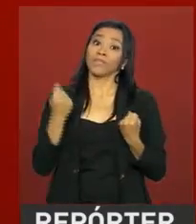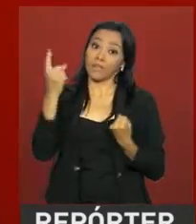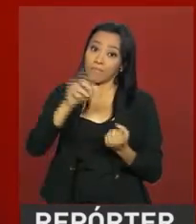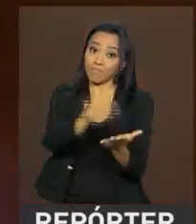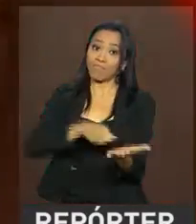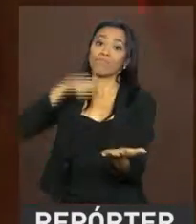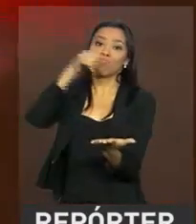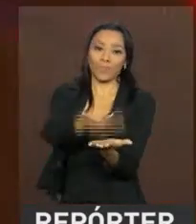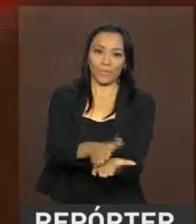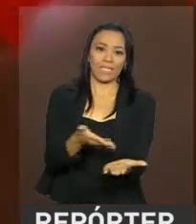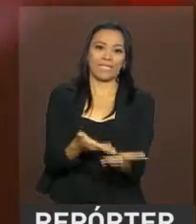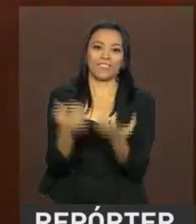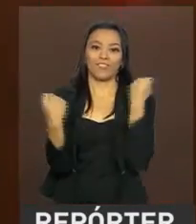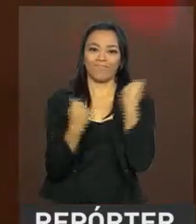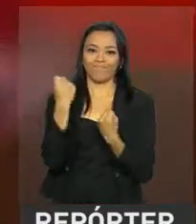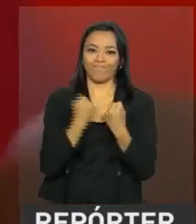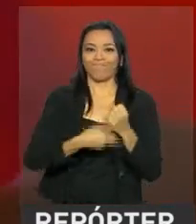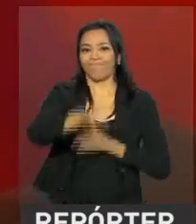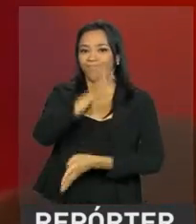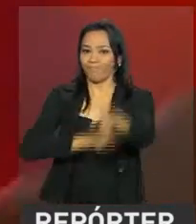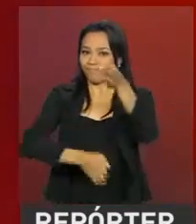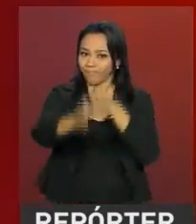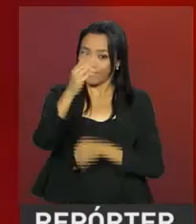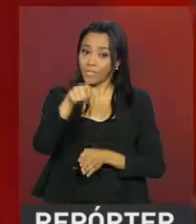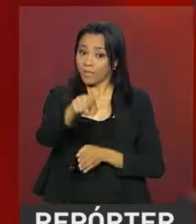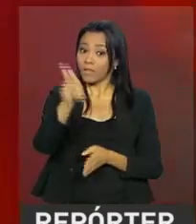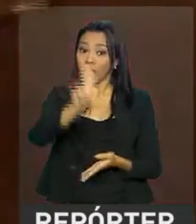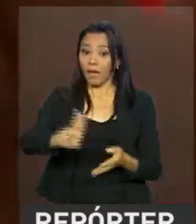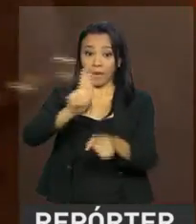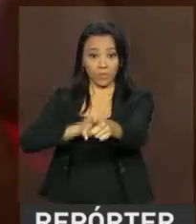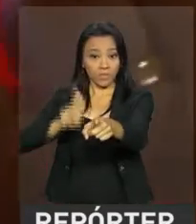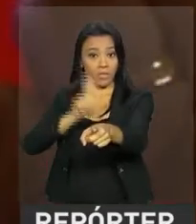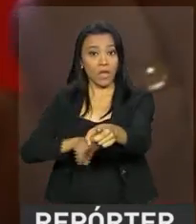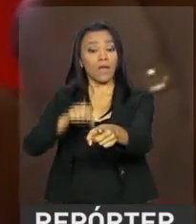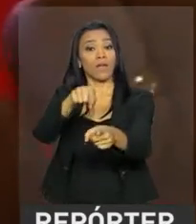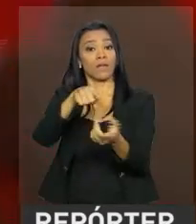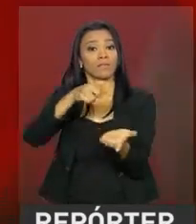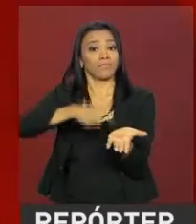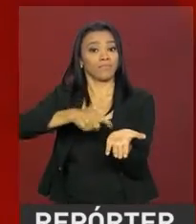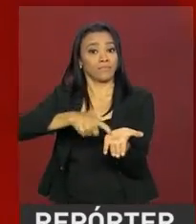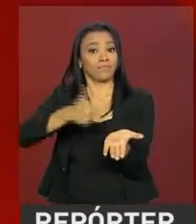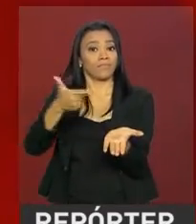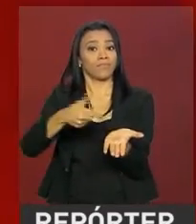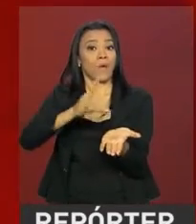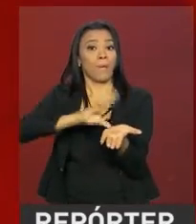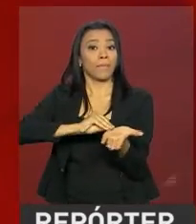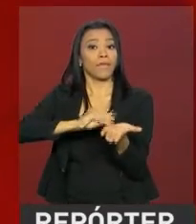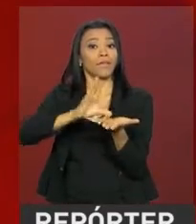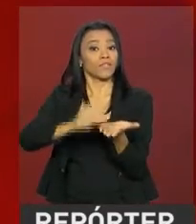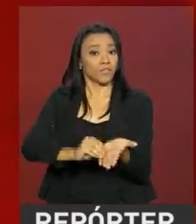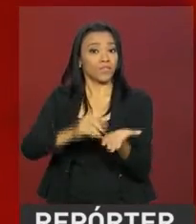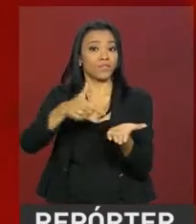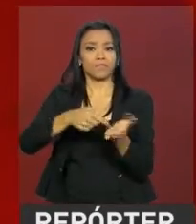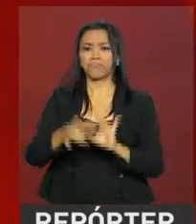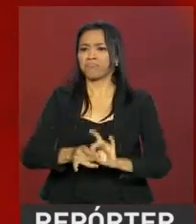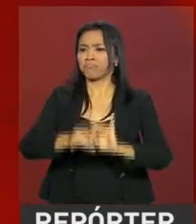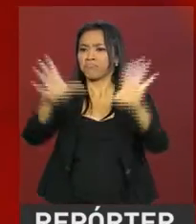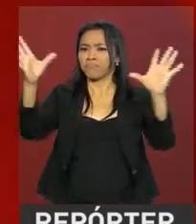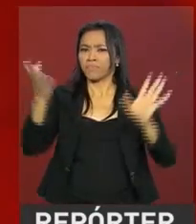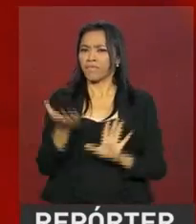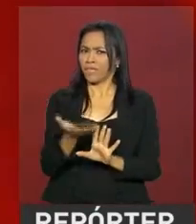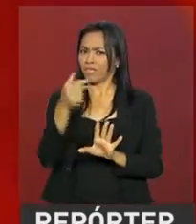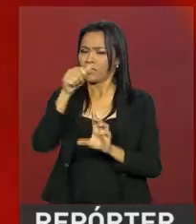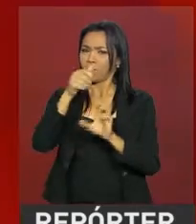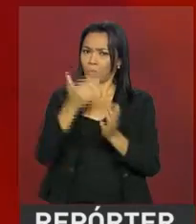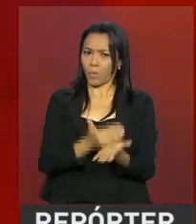trânsito. Tudo pelo sistema de notificação eletrônica, o SNE. O aplicativo está disponível desde o início